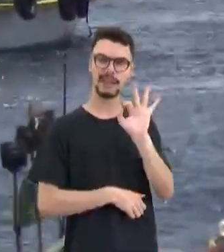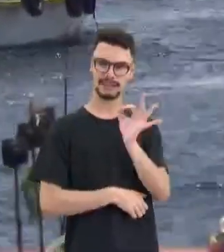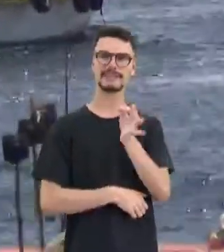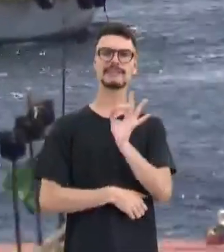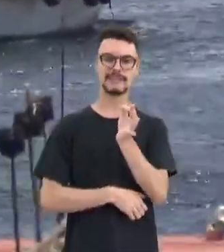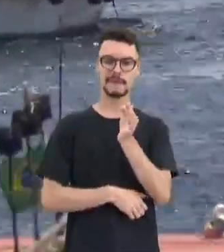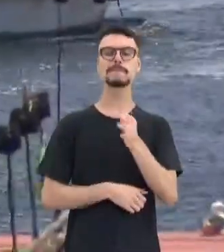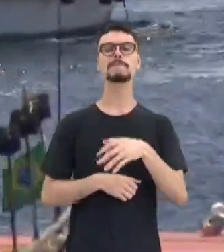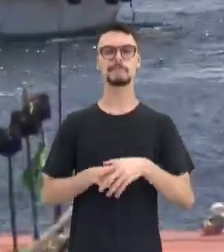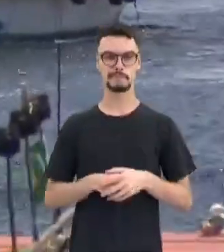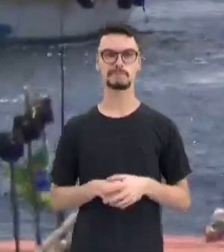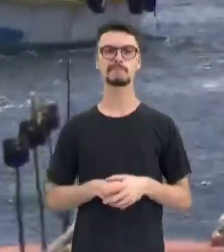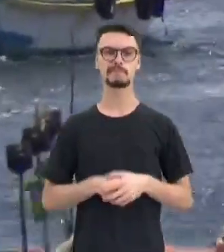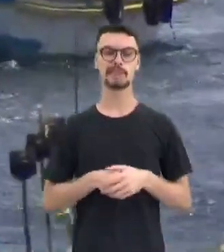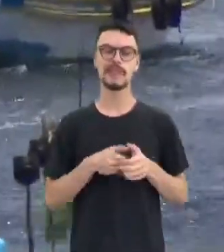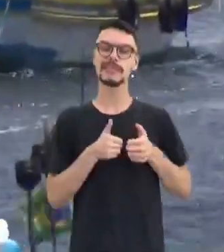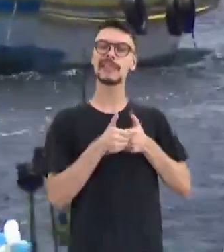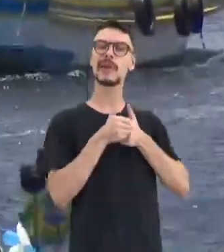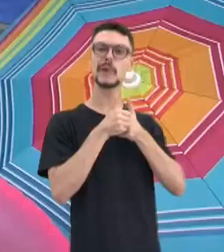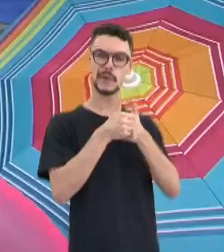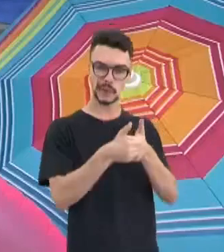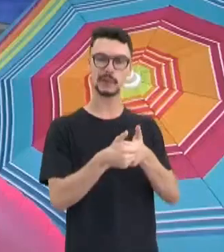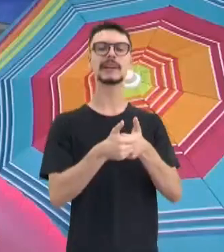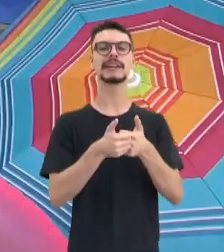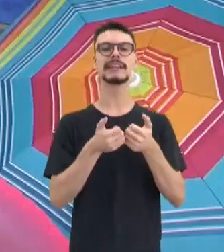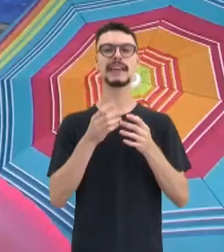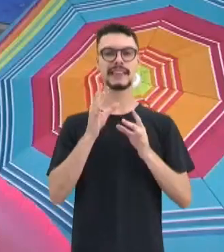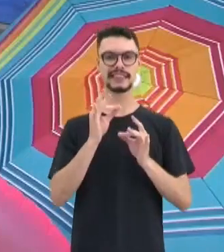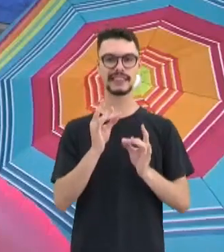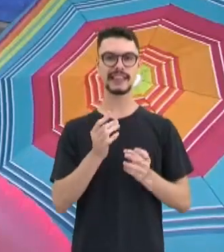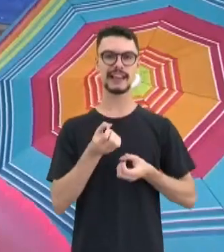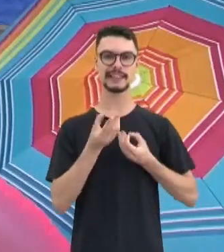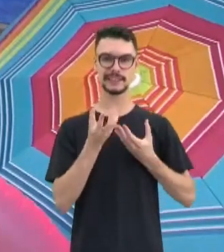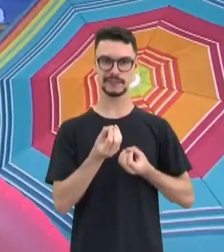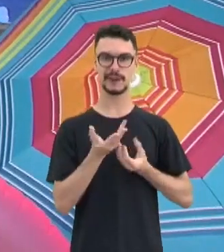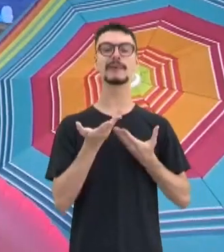e a gente vai acompanhando tudo, trazendo todos os detalhes. Michel, daqui a pouquinho a gente chama você mais uma vez aí.